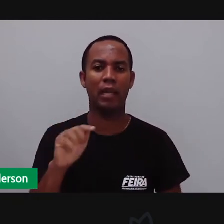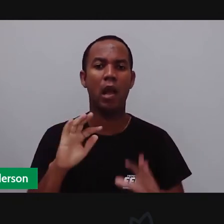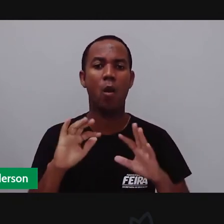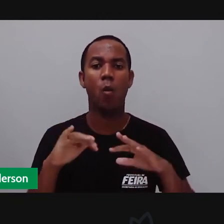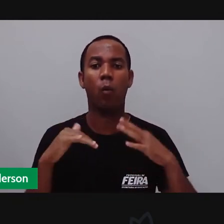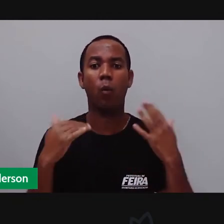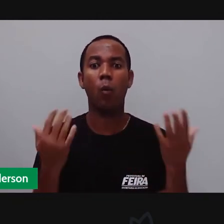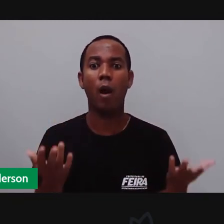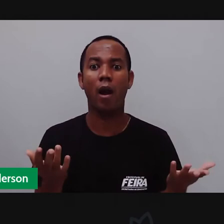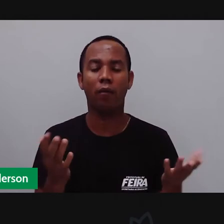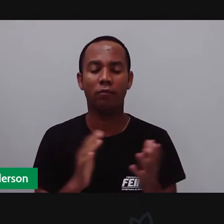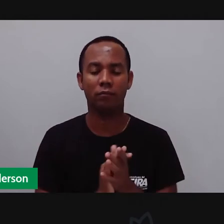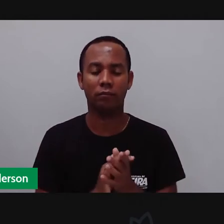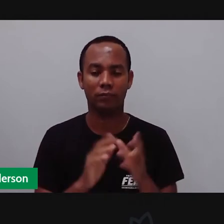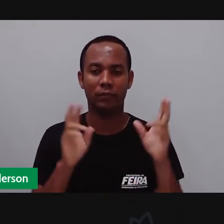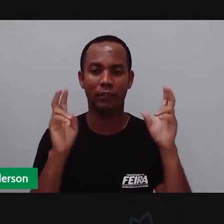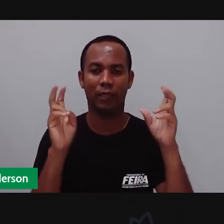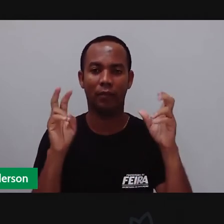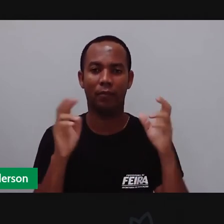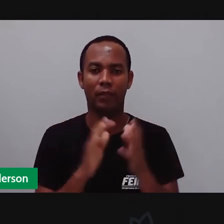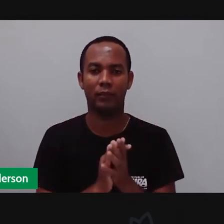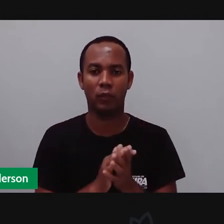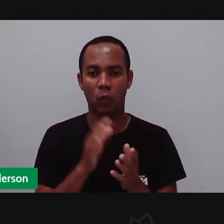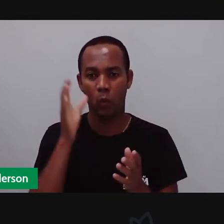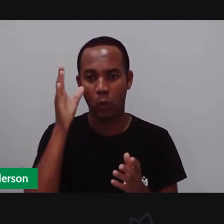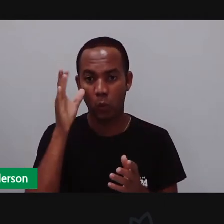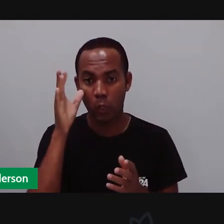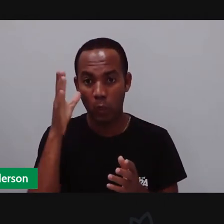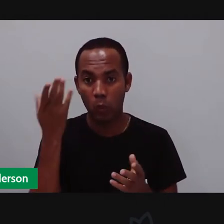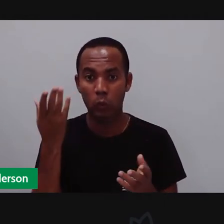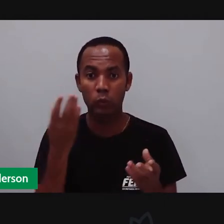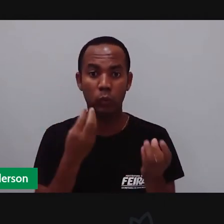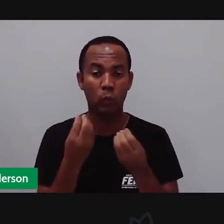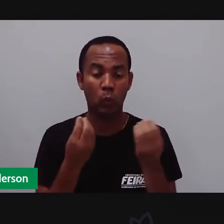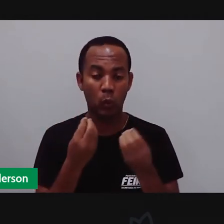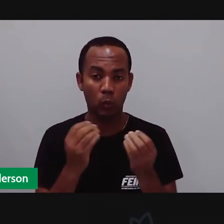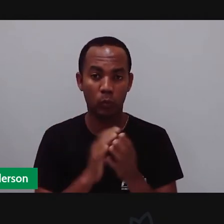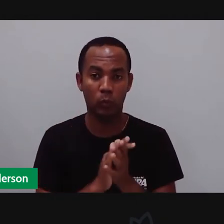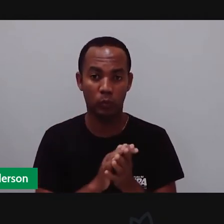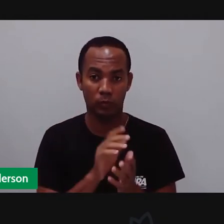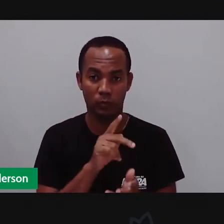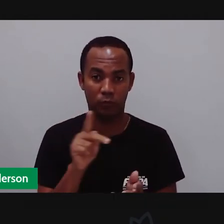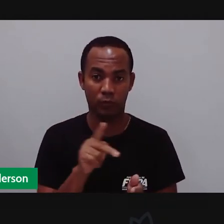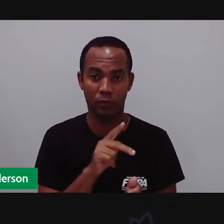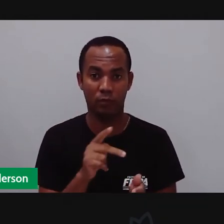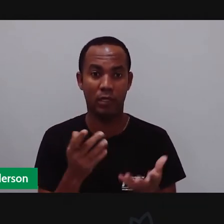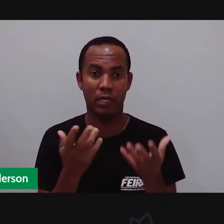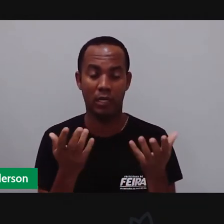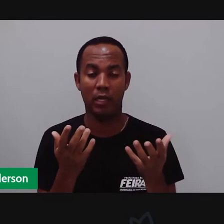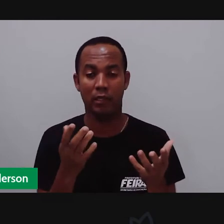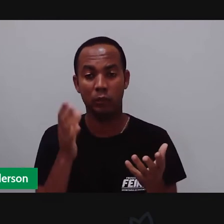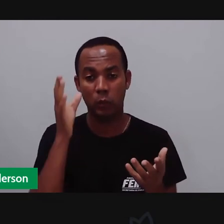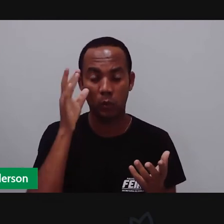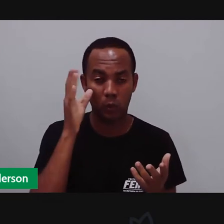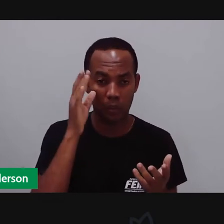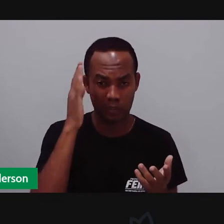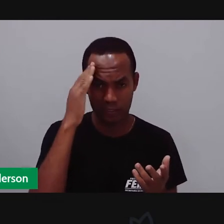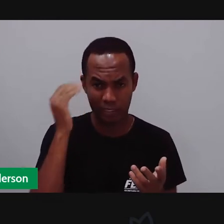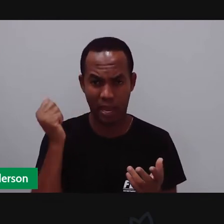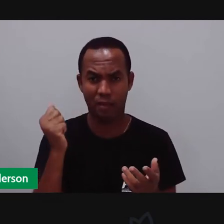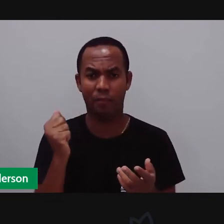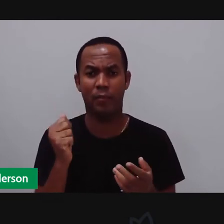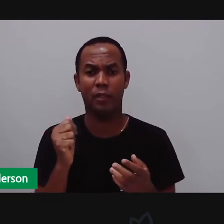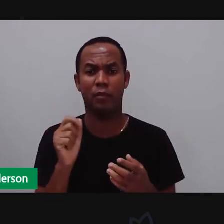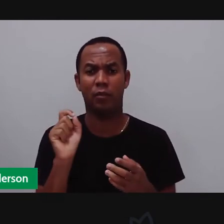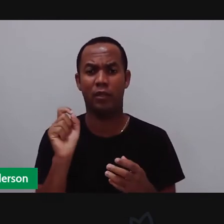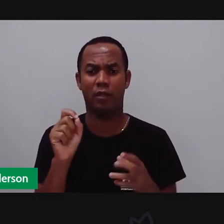vamos falar? E aí, curiosos? A prota curiosa? Nem tanto, né? Porque a prota sabe do que a gente vai falar